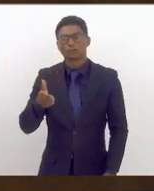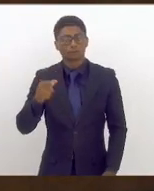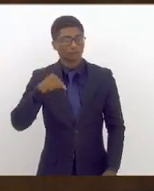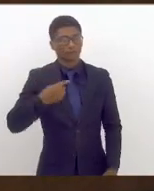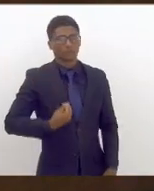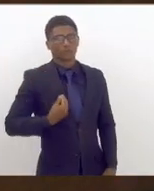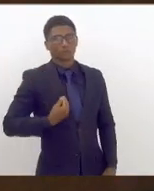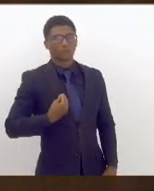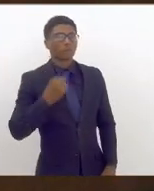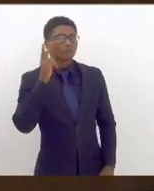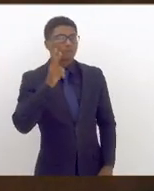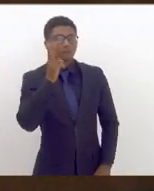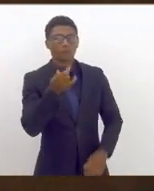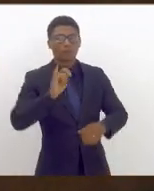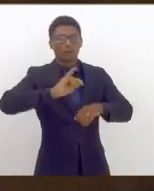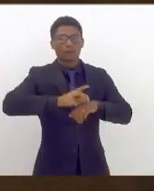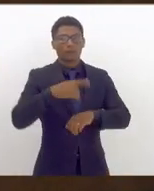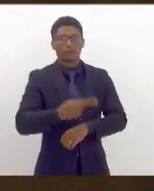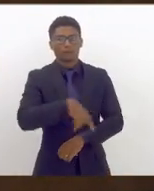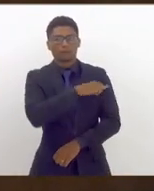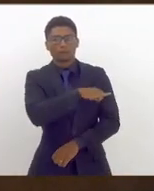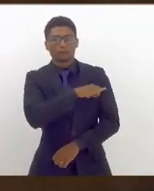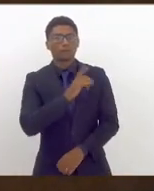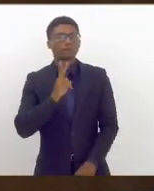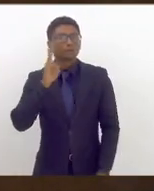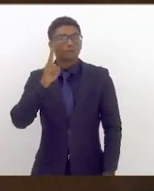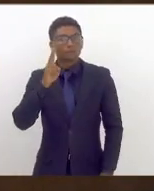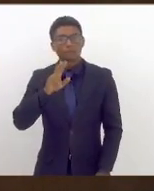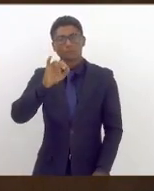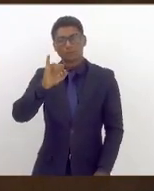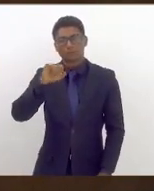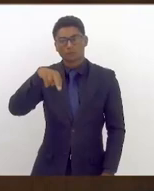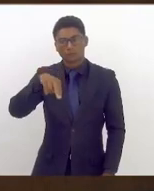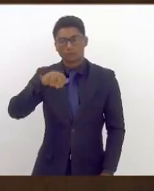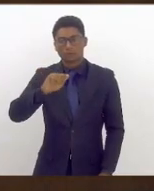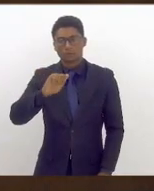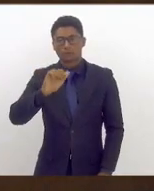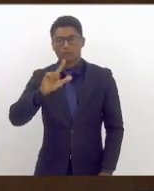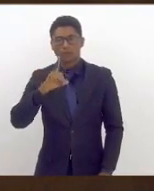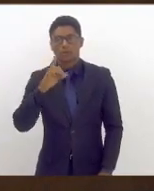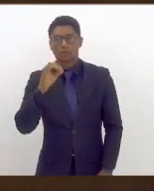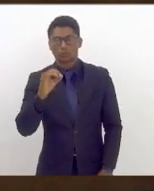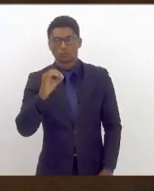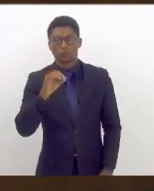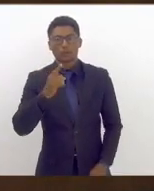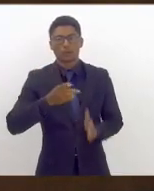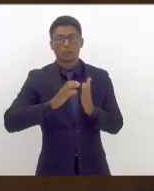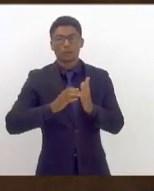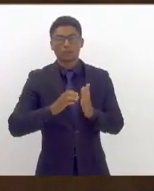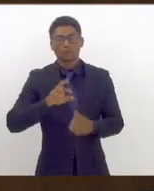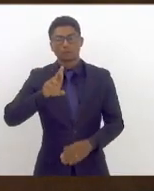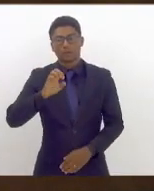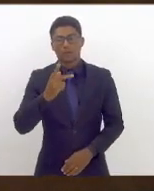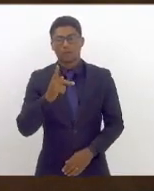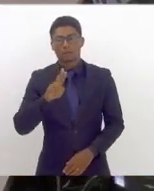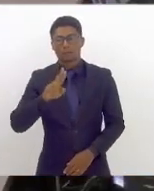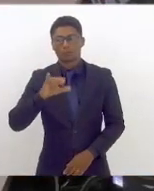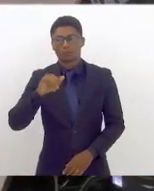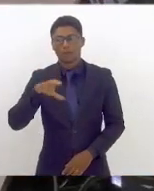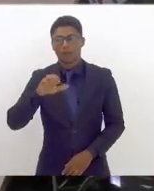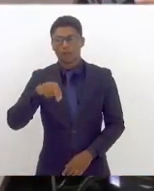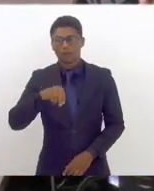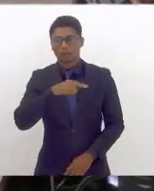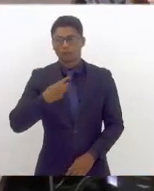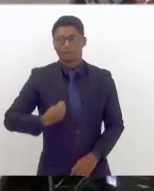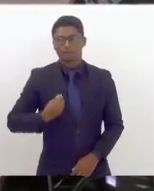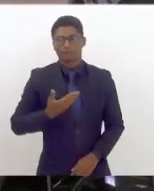nosso vereador da capital aqui do Rio de Janeiro Vereador Inaldo Silva que é o vereador do nosso Partido Republicano se faz presente hoje no plenário